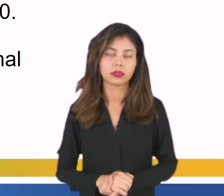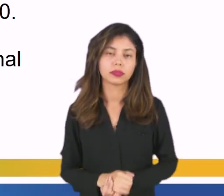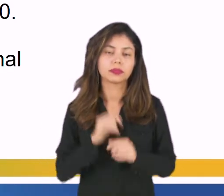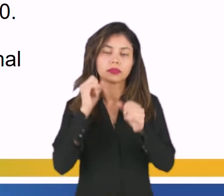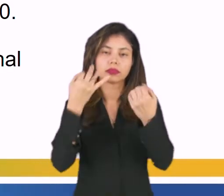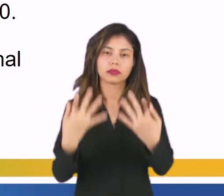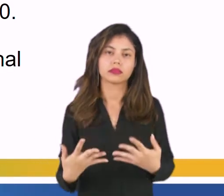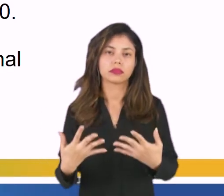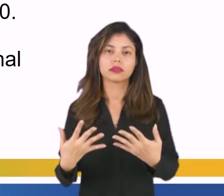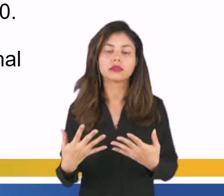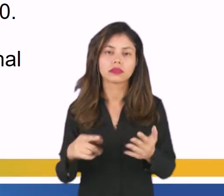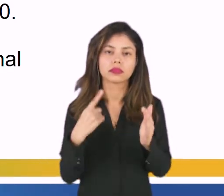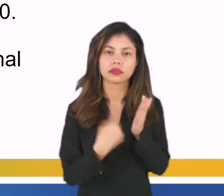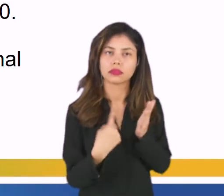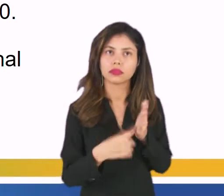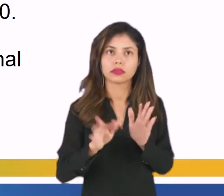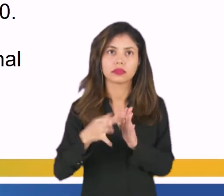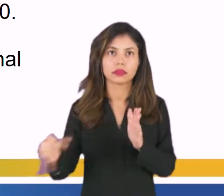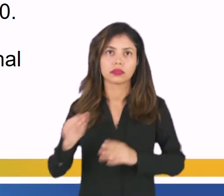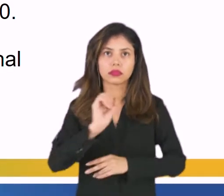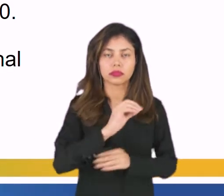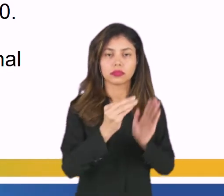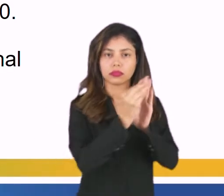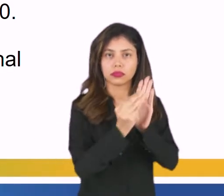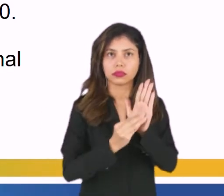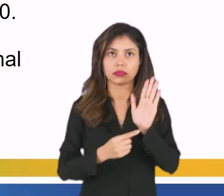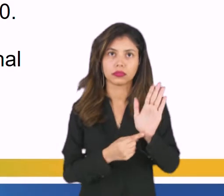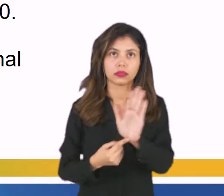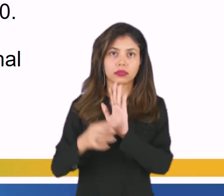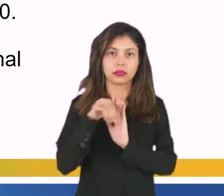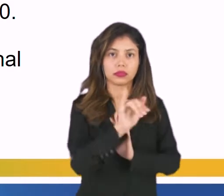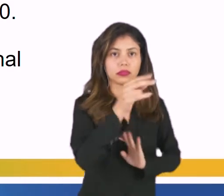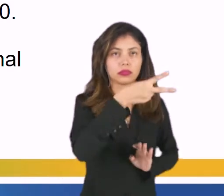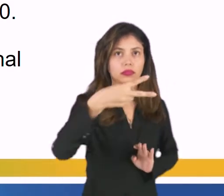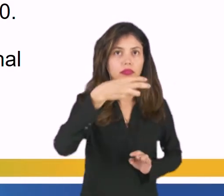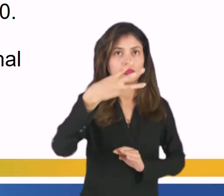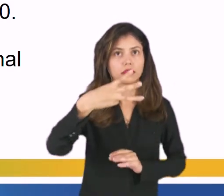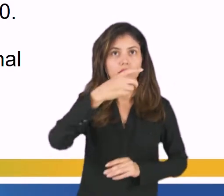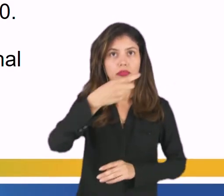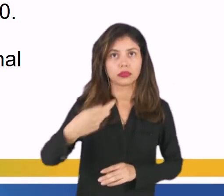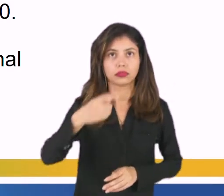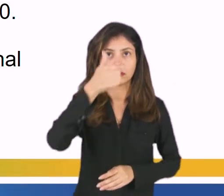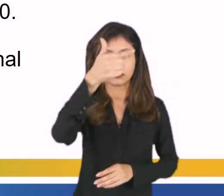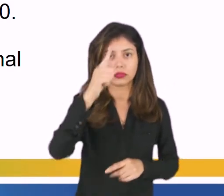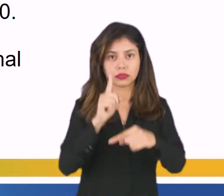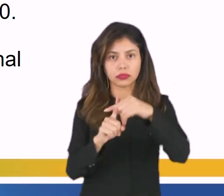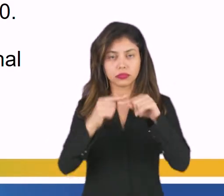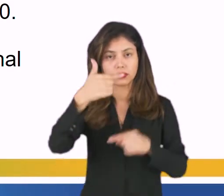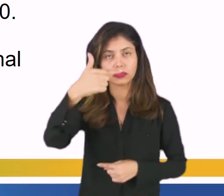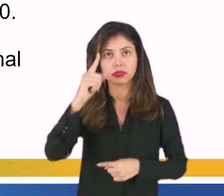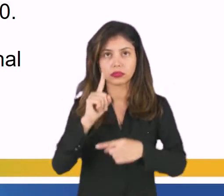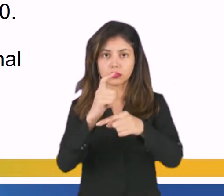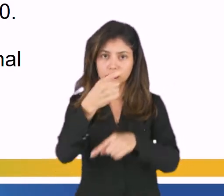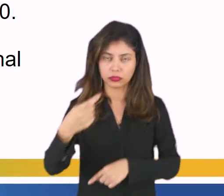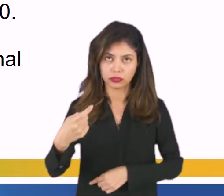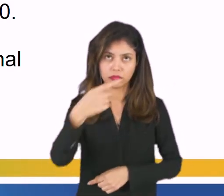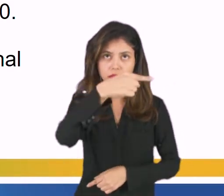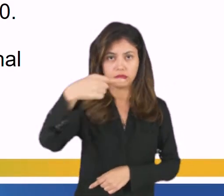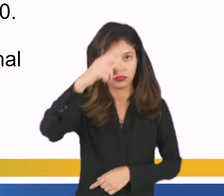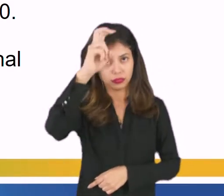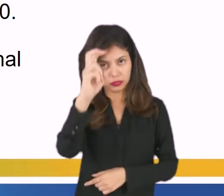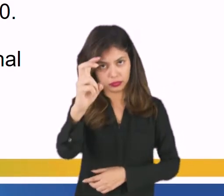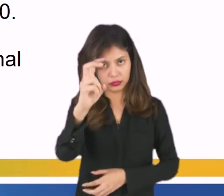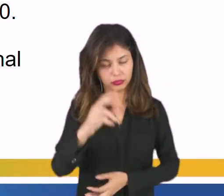nesse caso, nós vamos considerar a função dada por y igual a 3x²